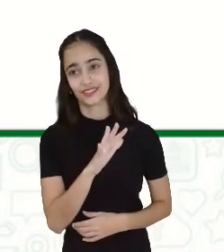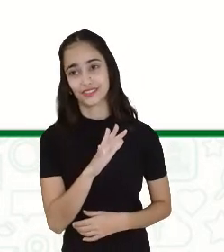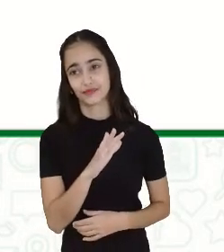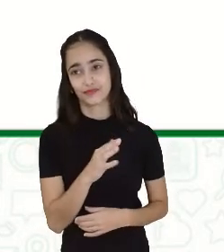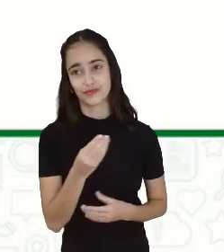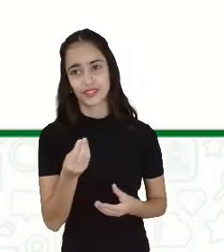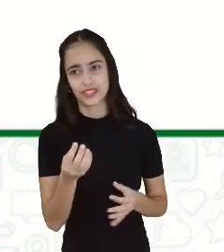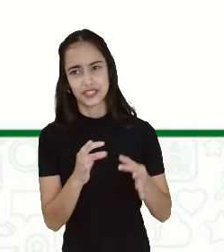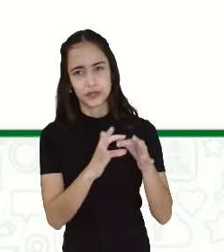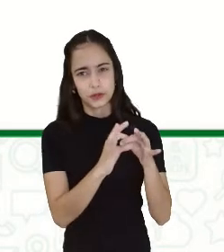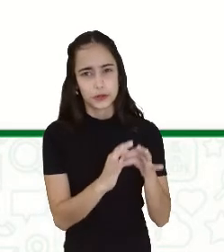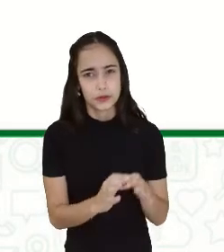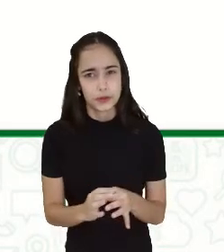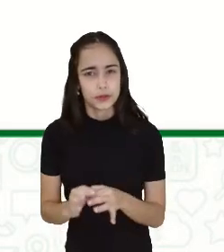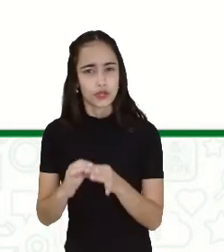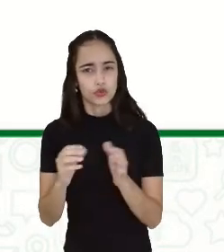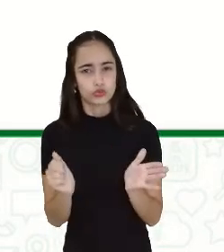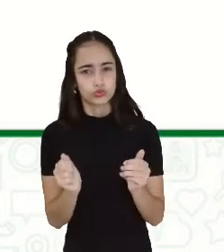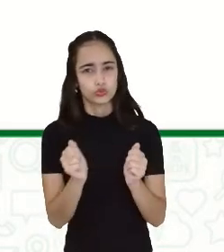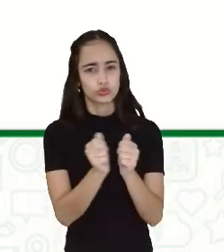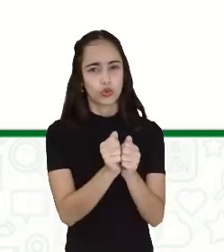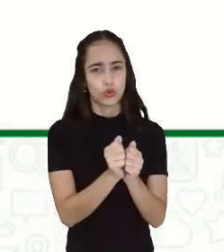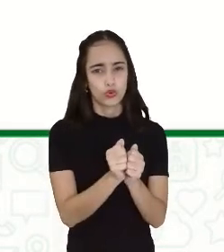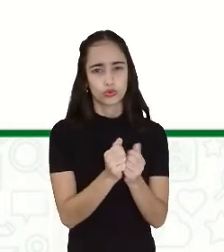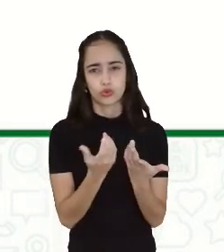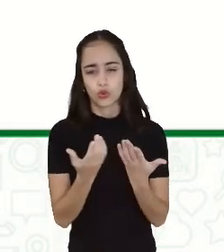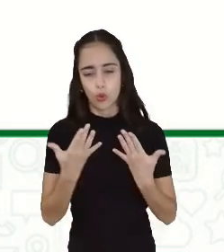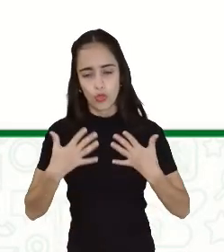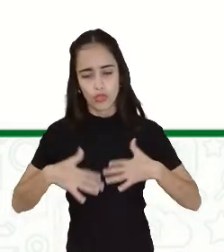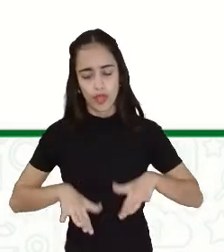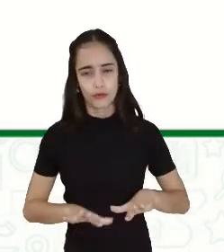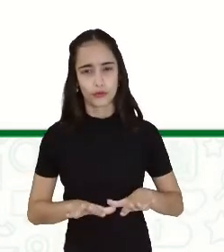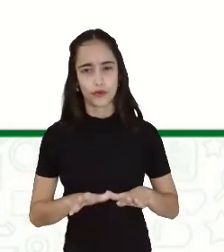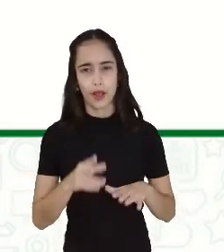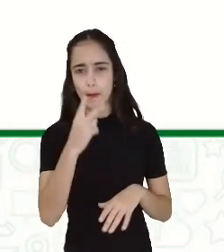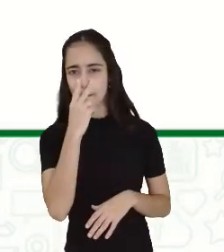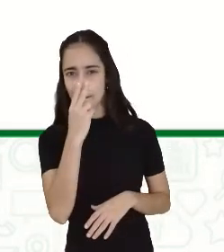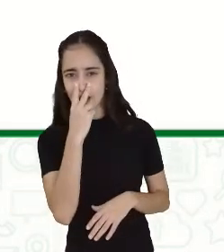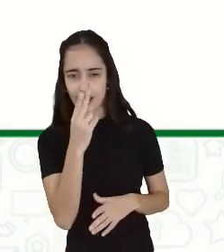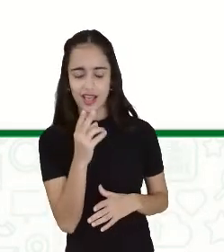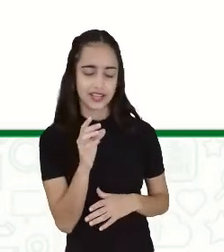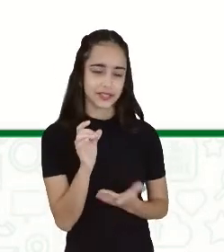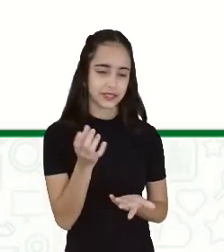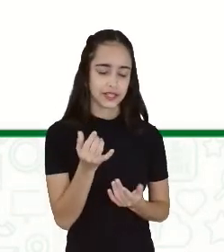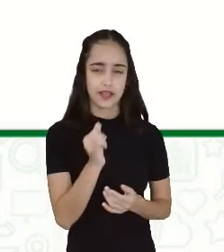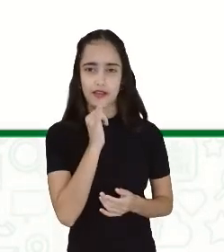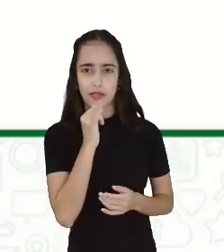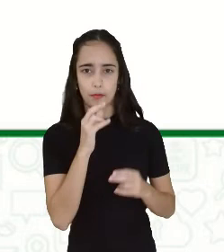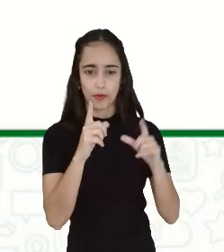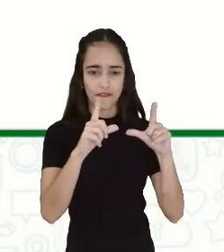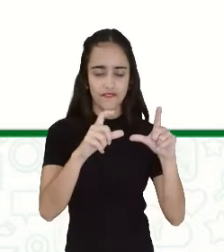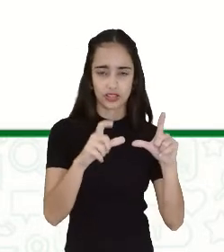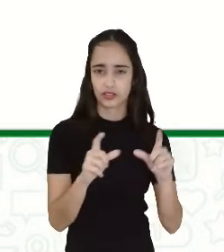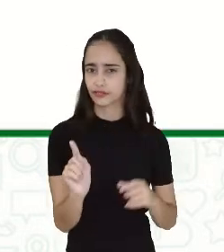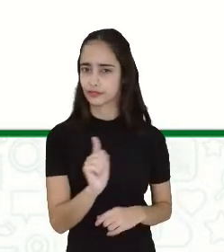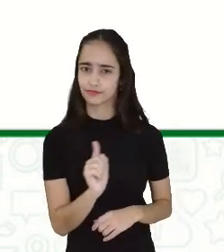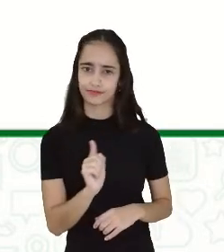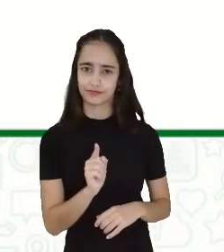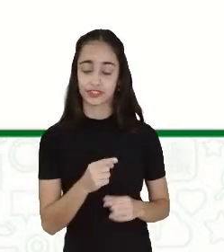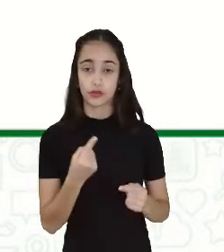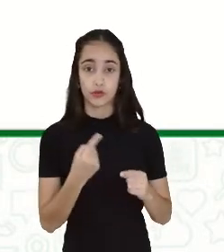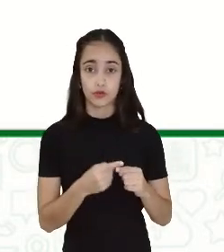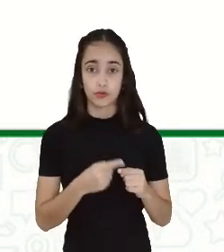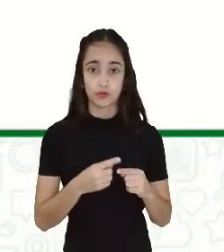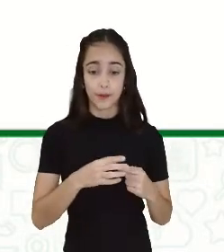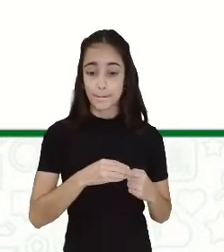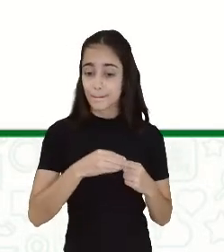no sentido de parecer com a realidade visível né de parecer uma fotografia principalmente porque no século 20